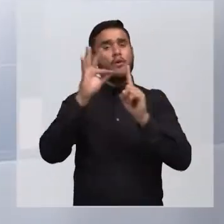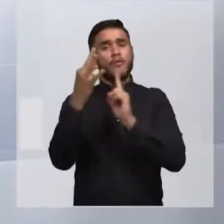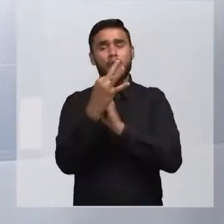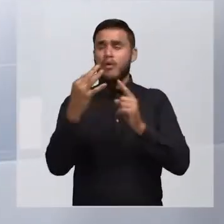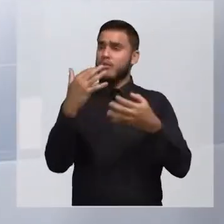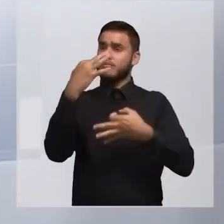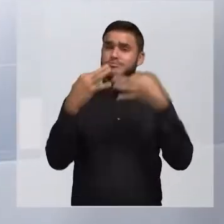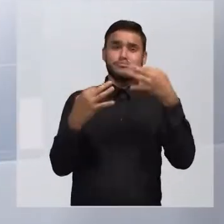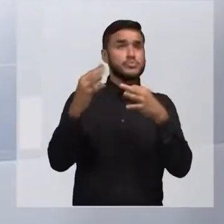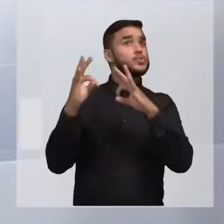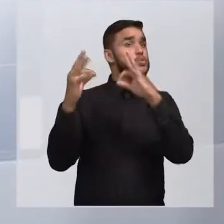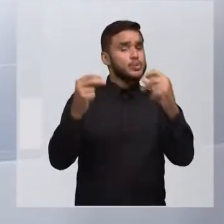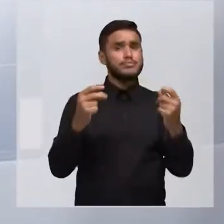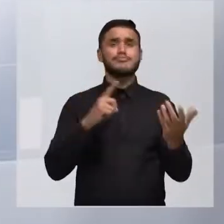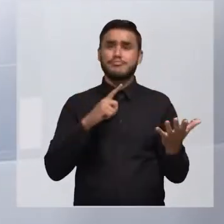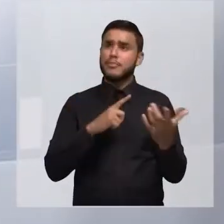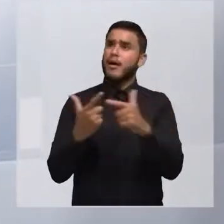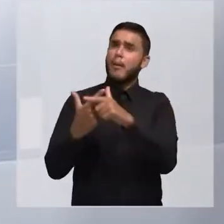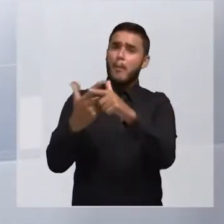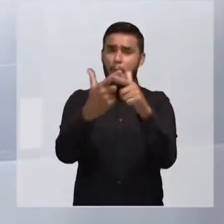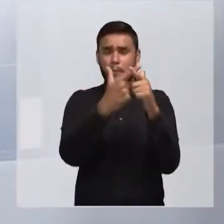Câmara e um Executivo em frangalhos.